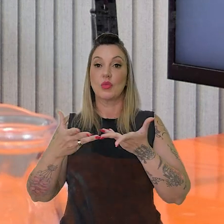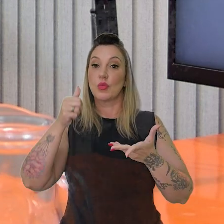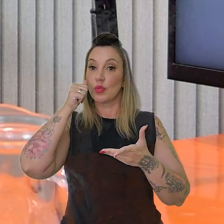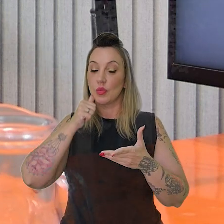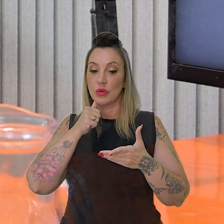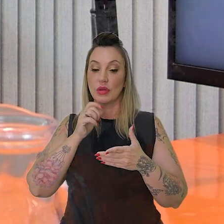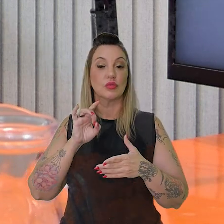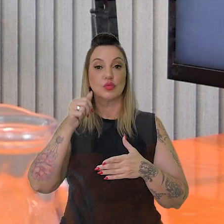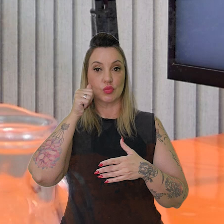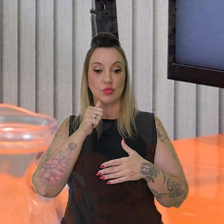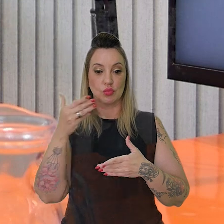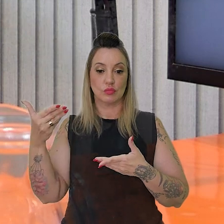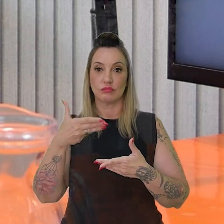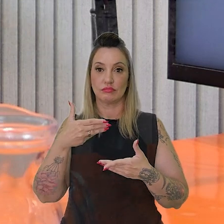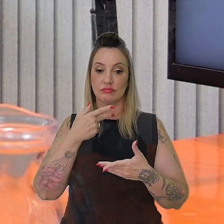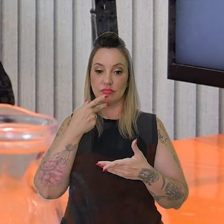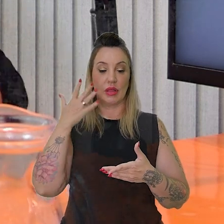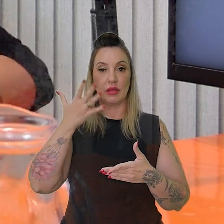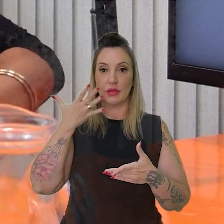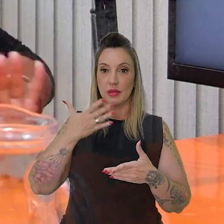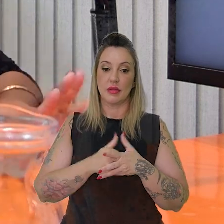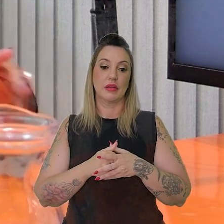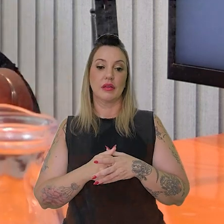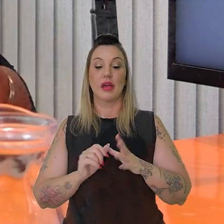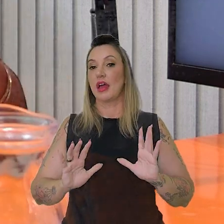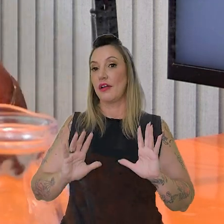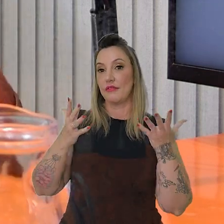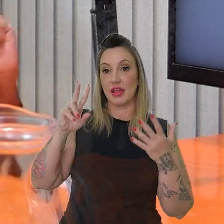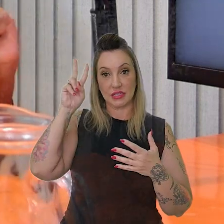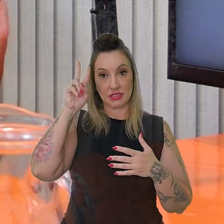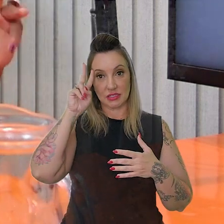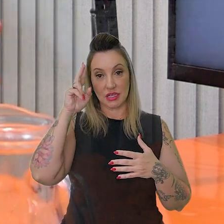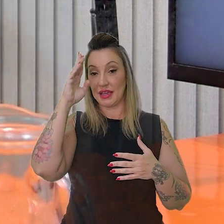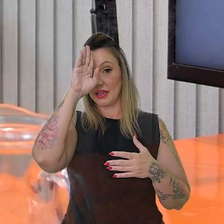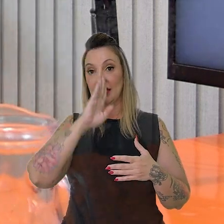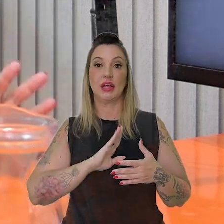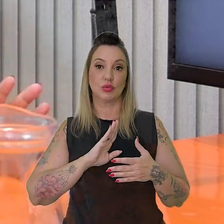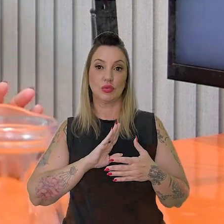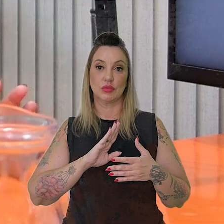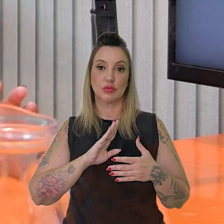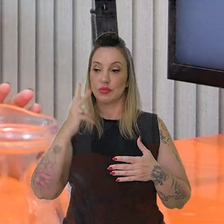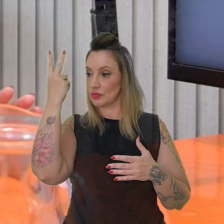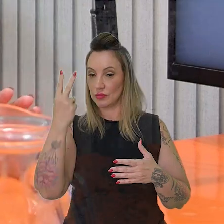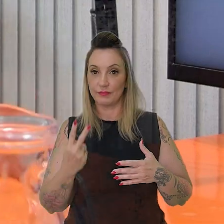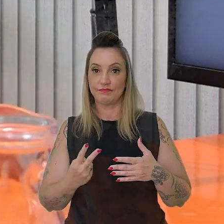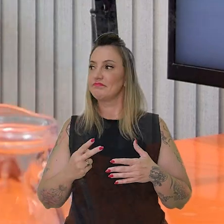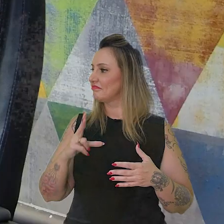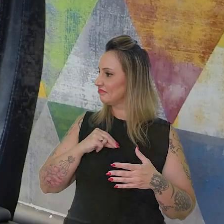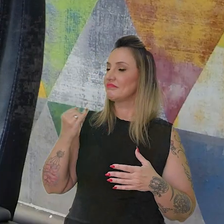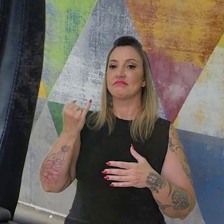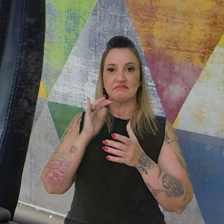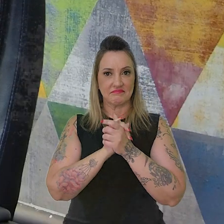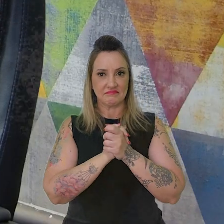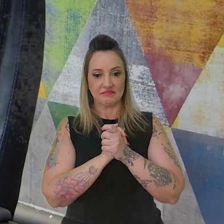acolhimento de mulheres então só mulher fala da palestra só mulher faz evento segunda-feira e gratuito que importante Nossa